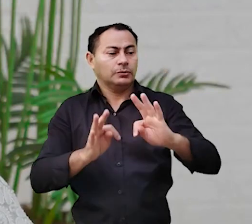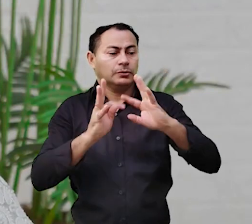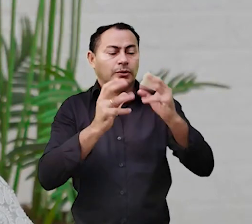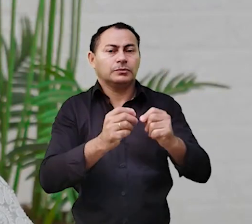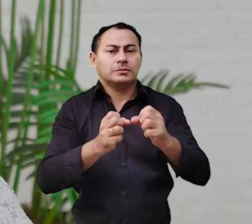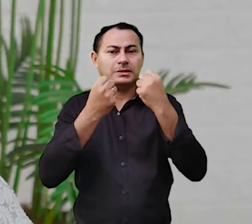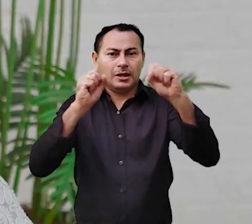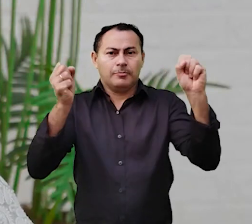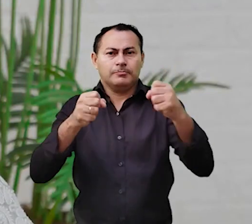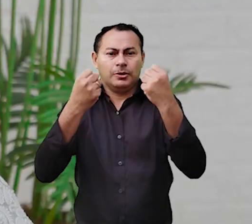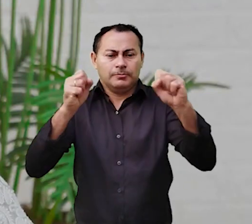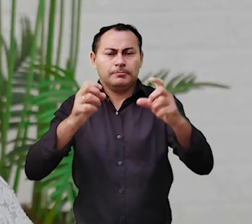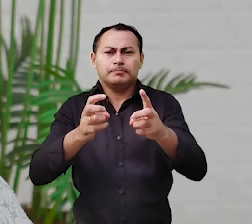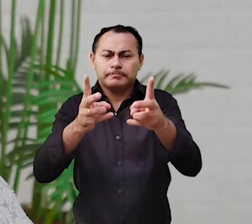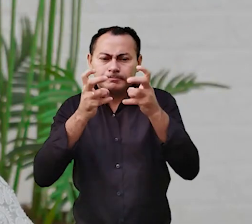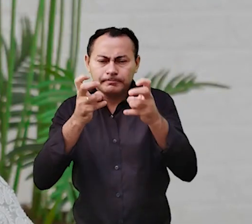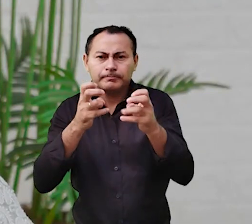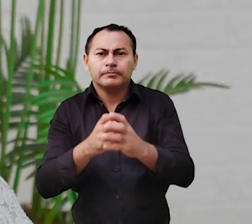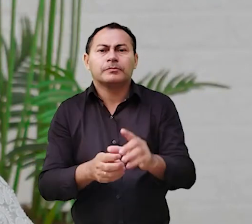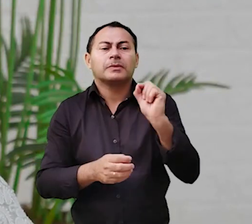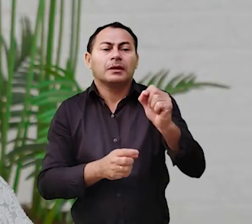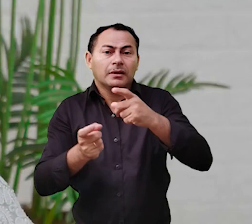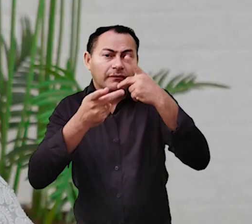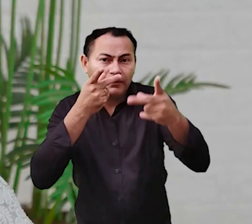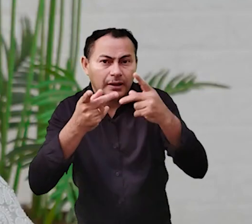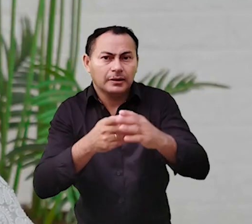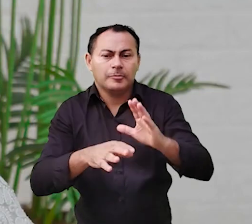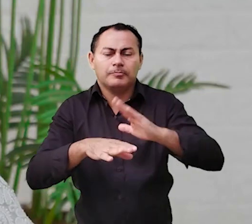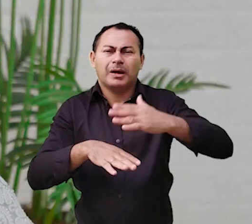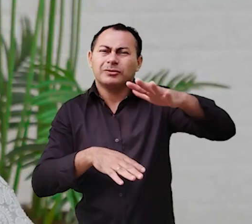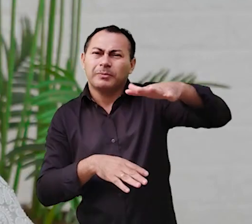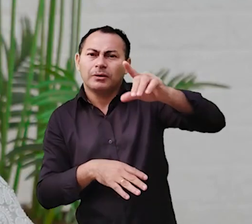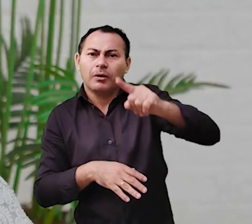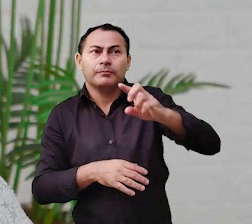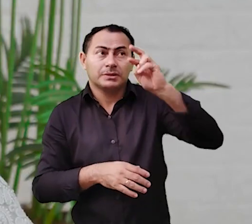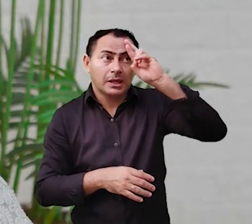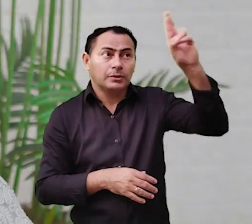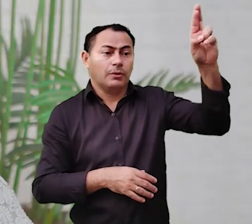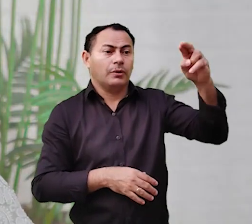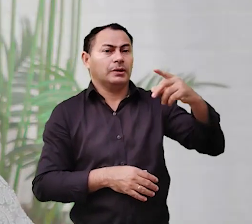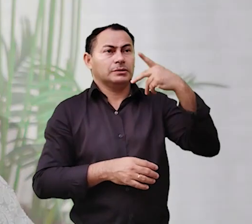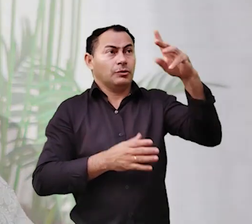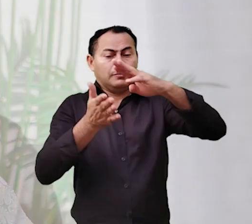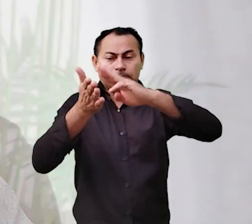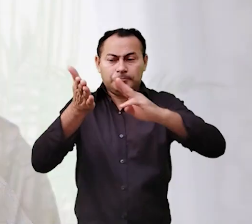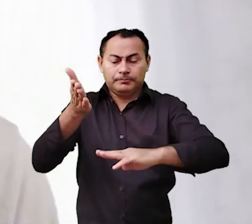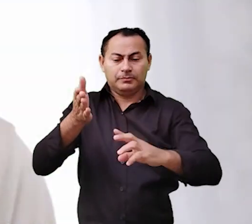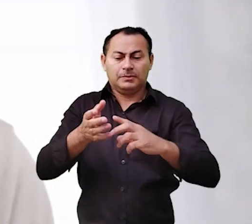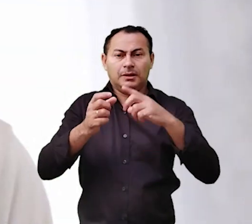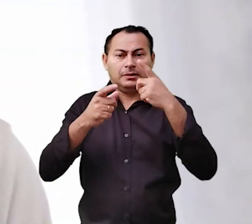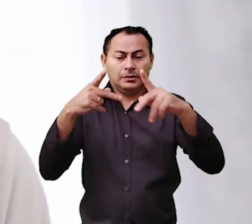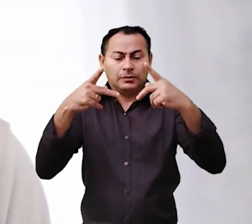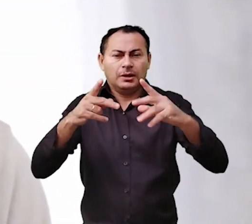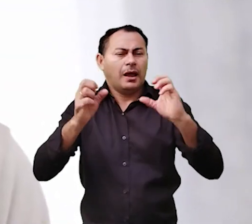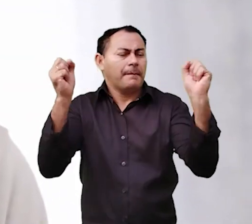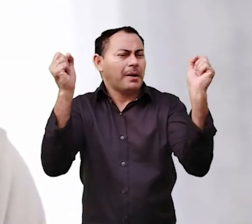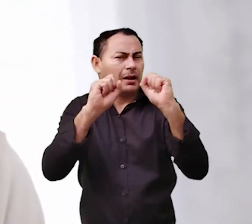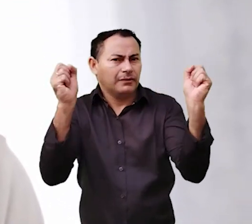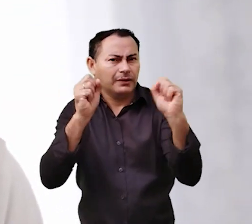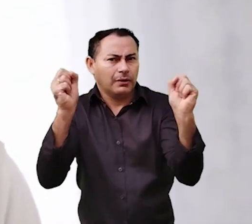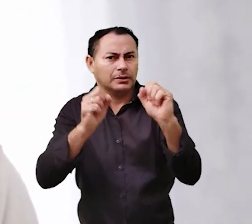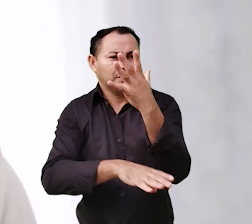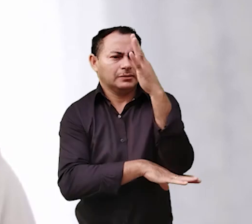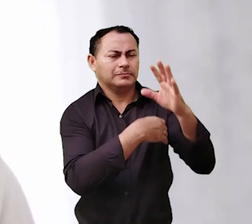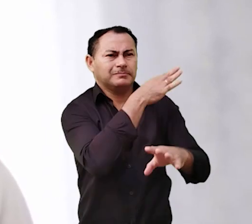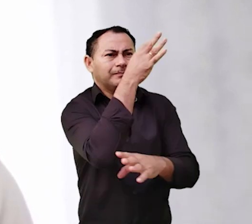Salmo. Você perceberá que o que ele está dizendo é mais ou menos isso. Senhor, sua mensagem através da natureza é